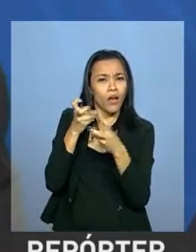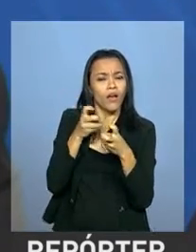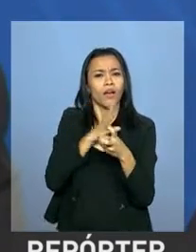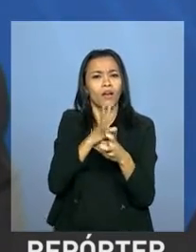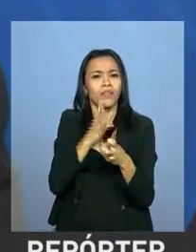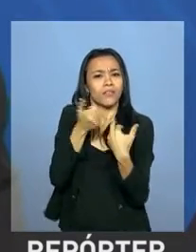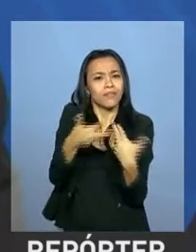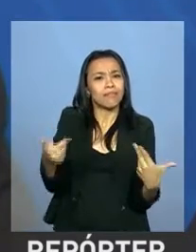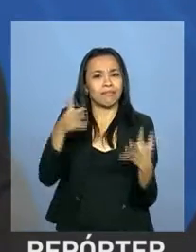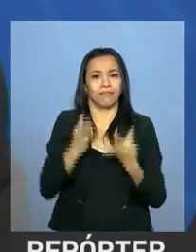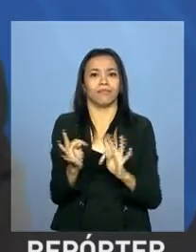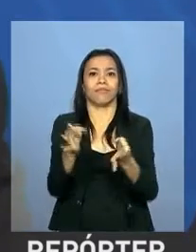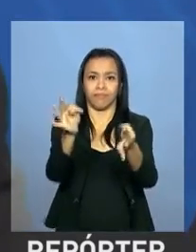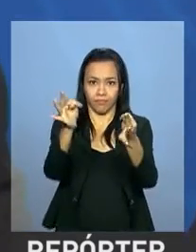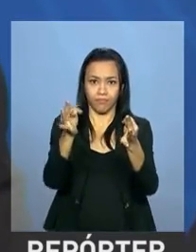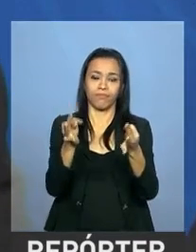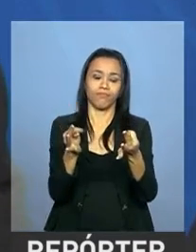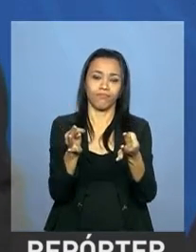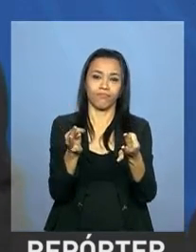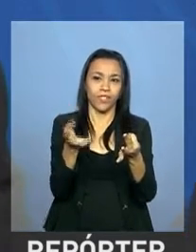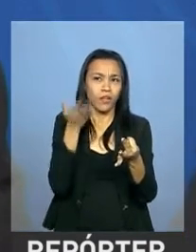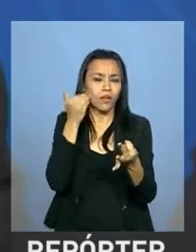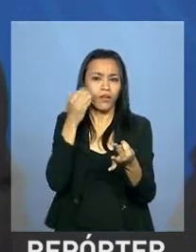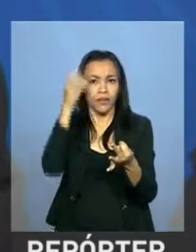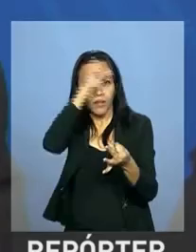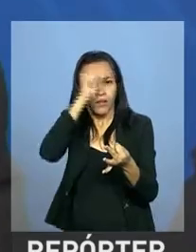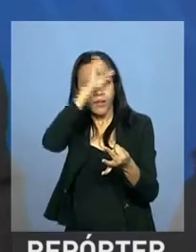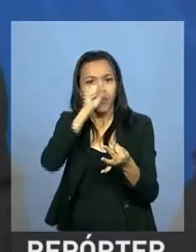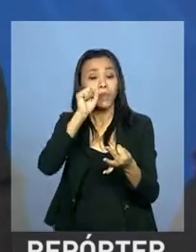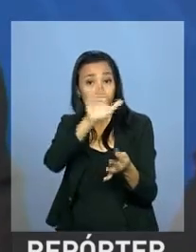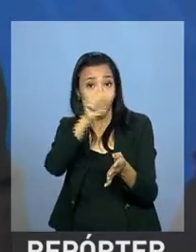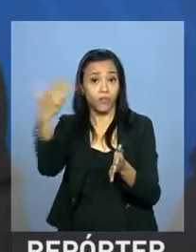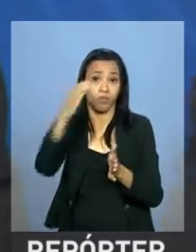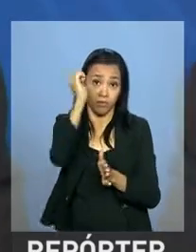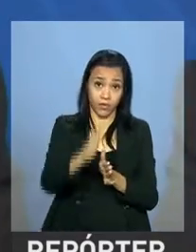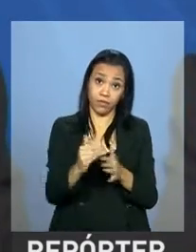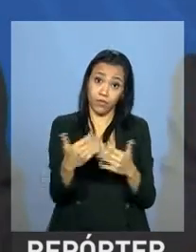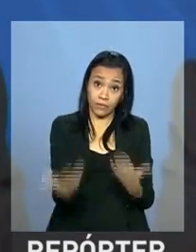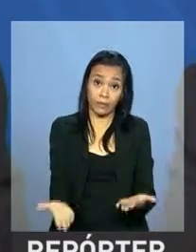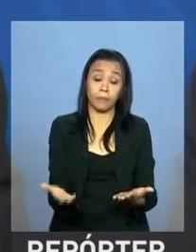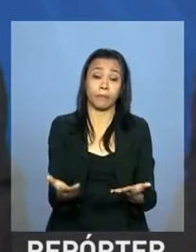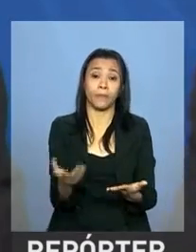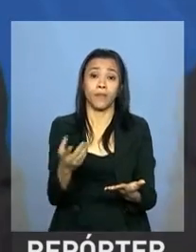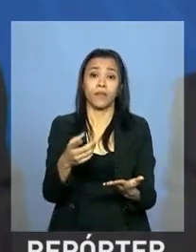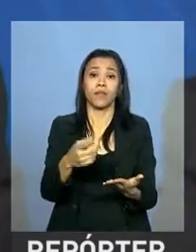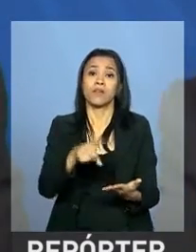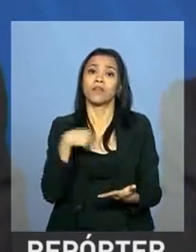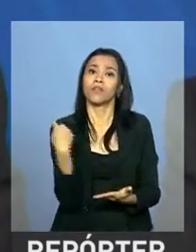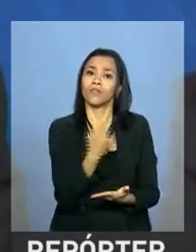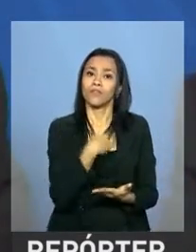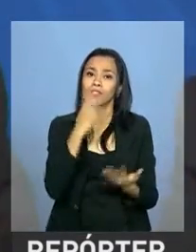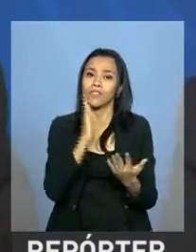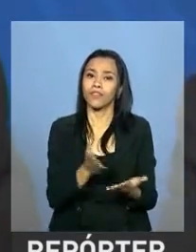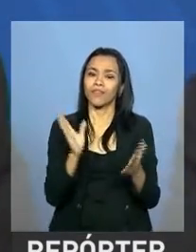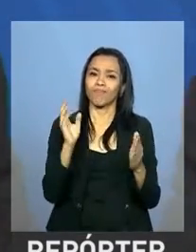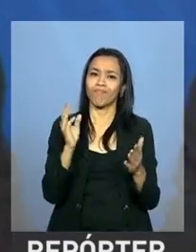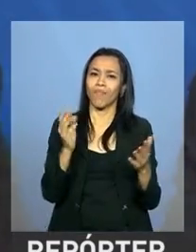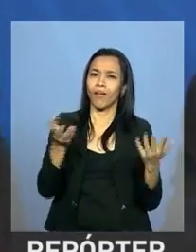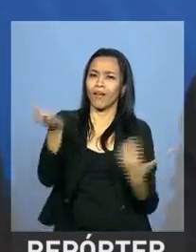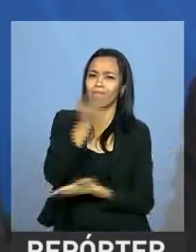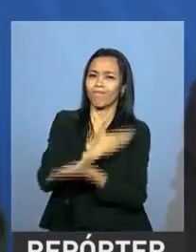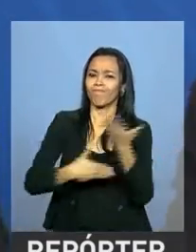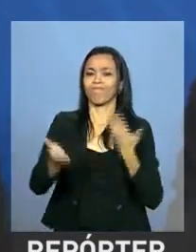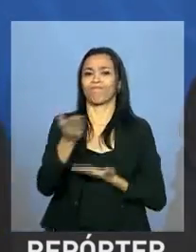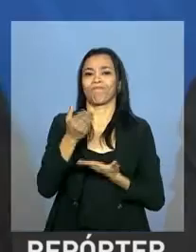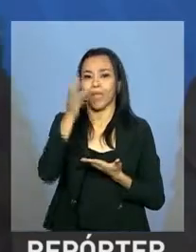que é a união que o feriram no exterior então é com isso nós nós fazemos uma interação entre